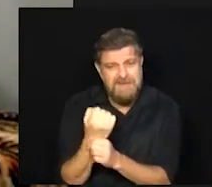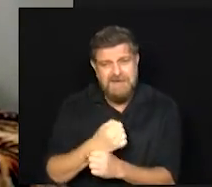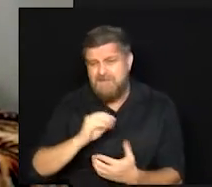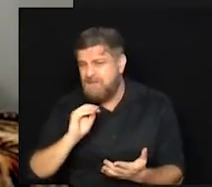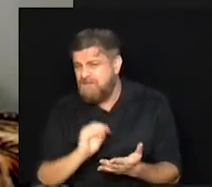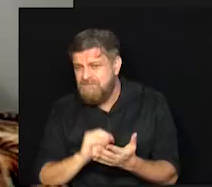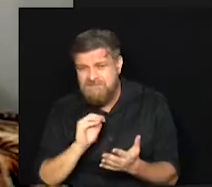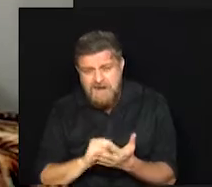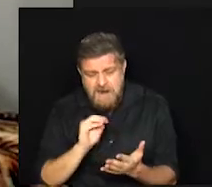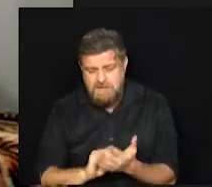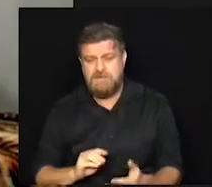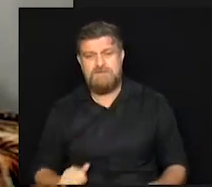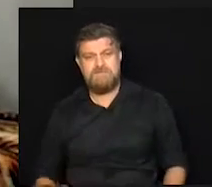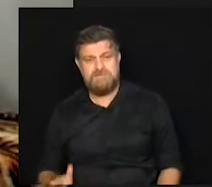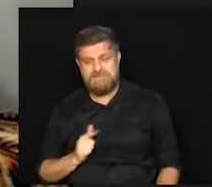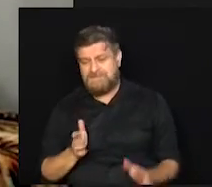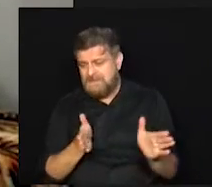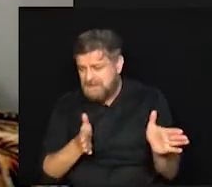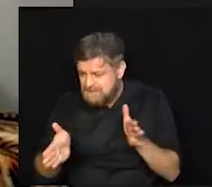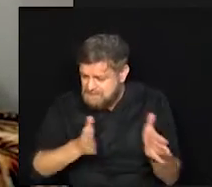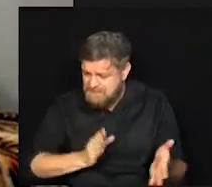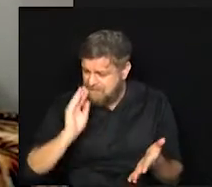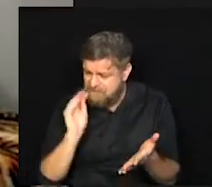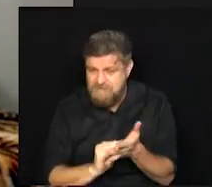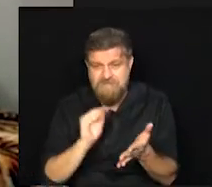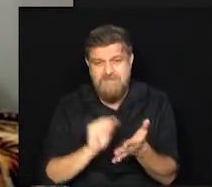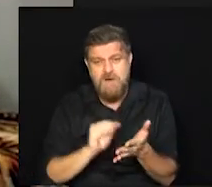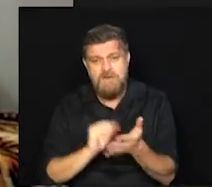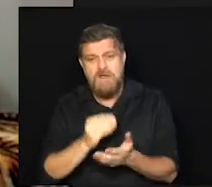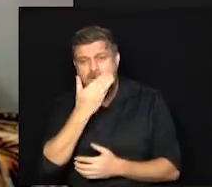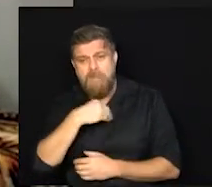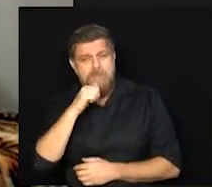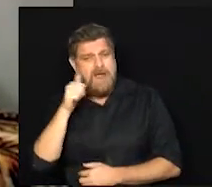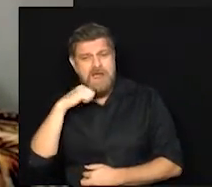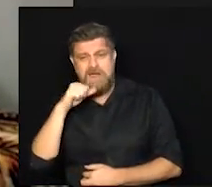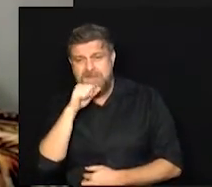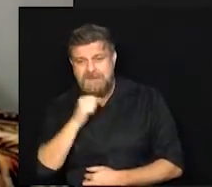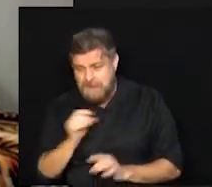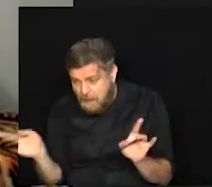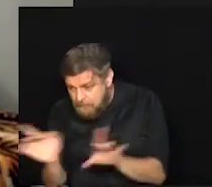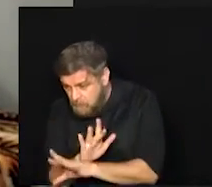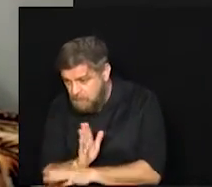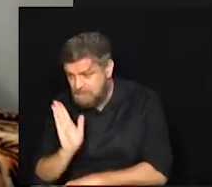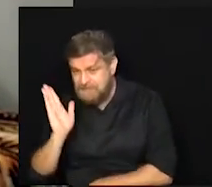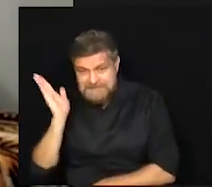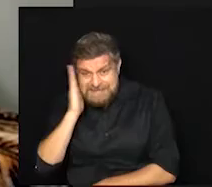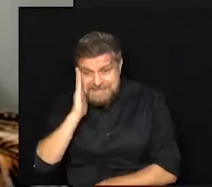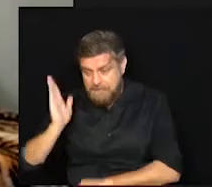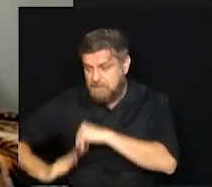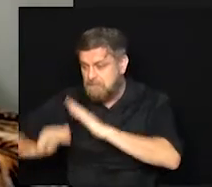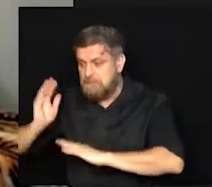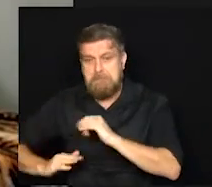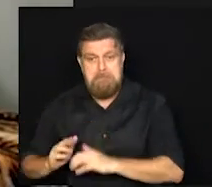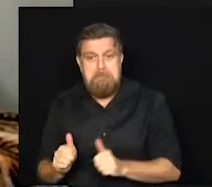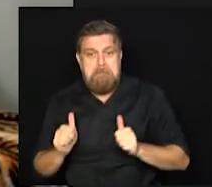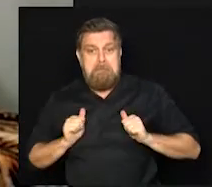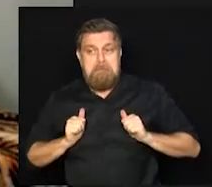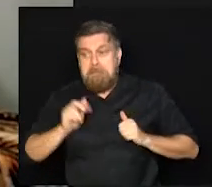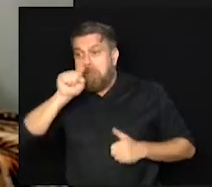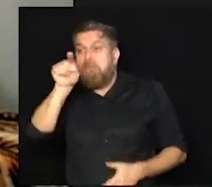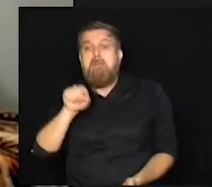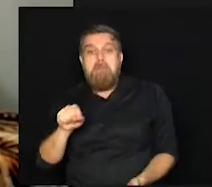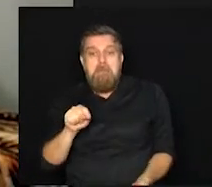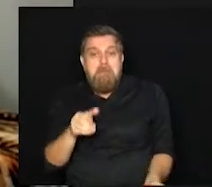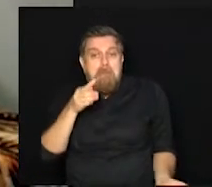se depara com a falta de acessibilidade, e muitos pais não estão preparados, nem os pais, nem as pessoas com deficiência.